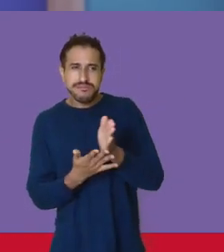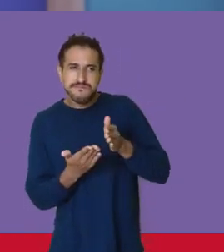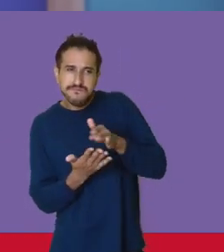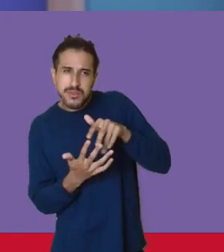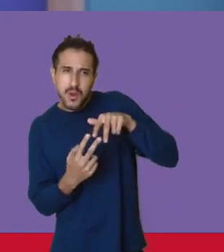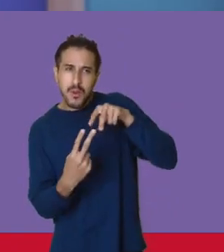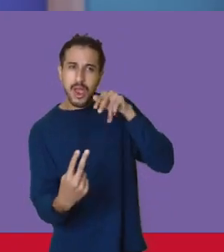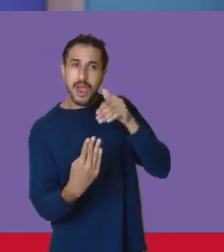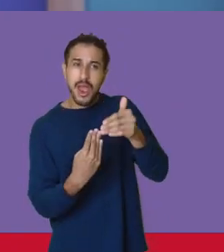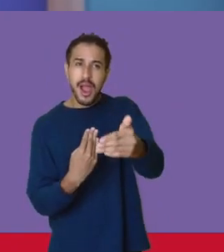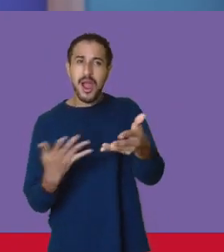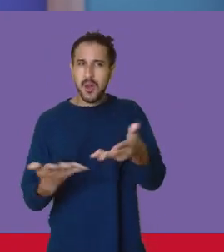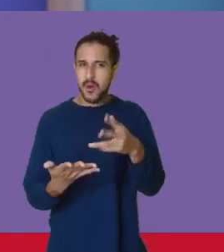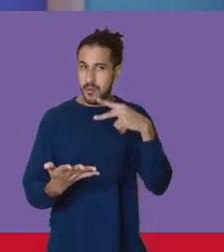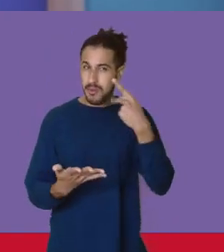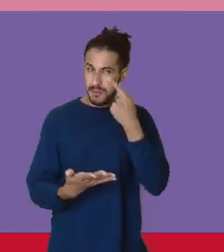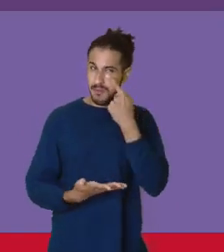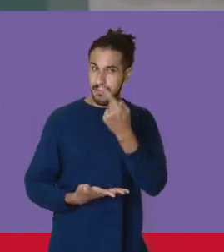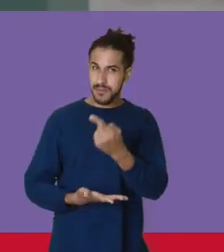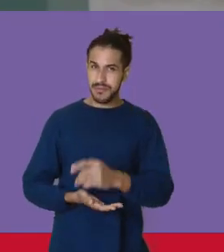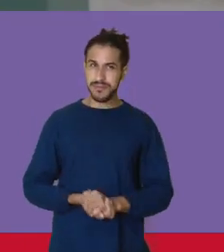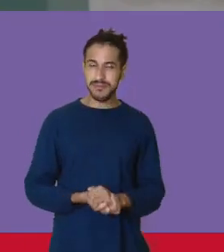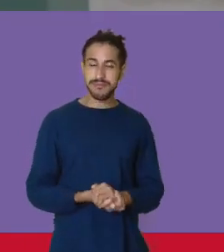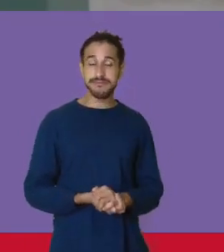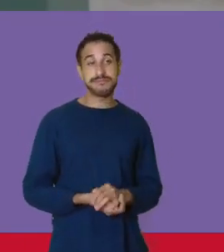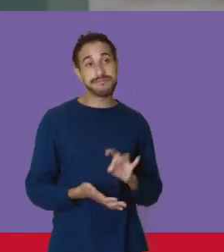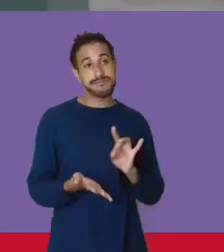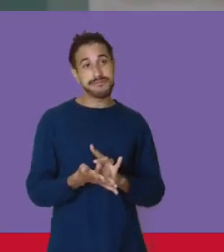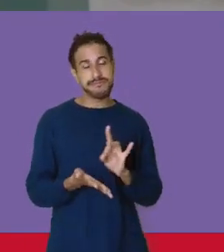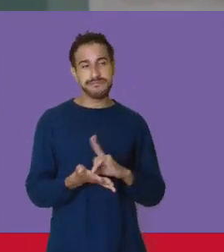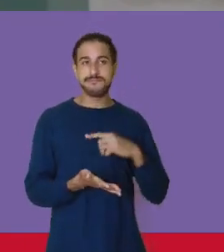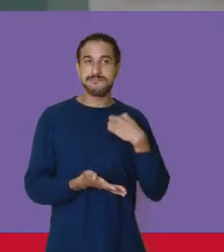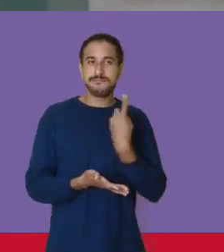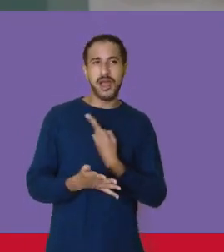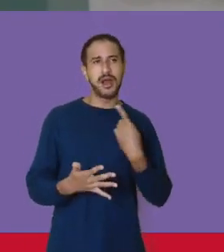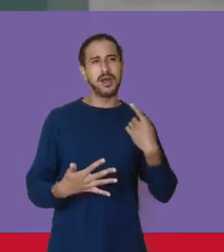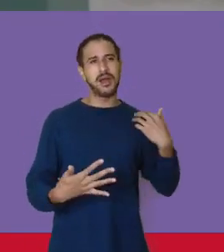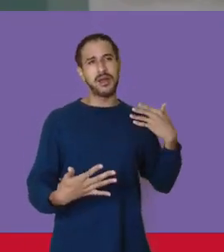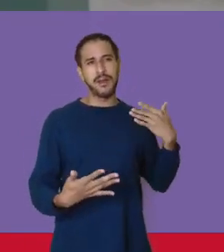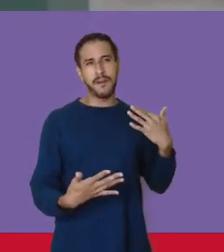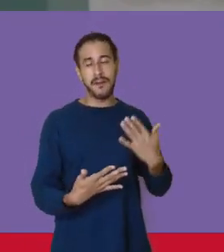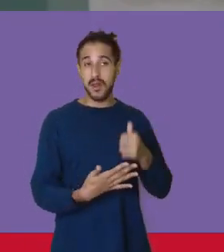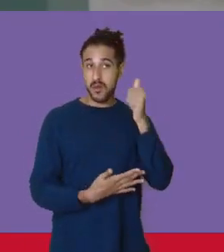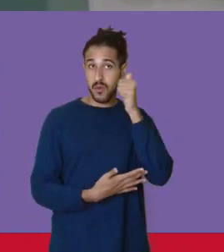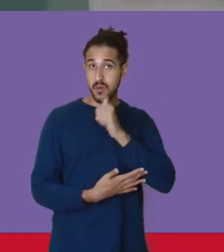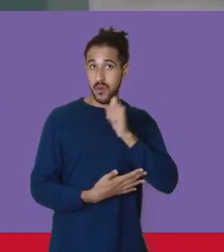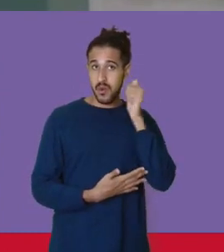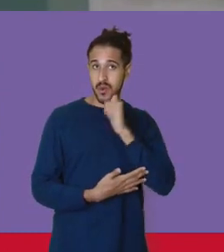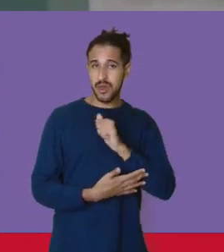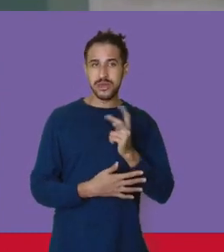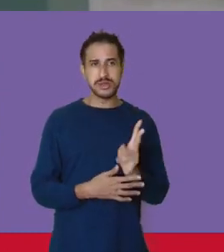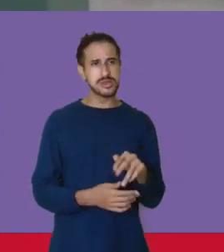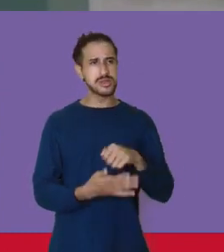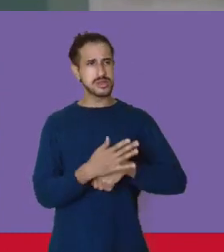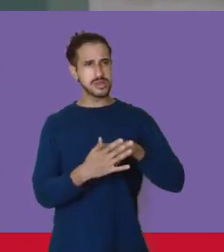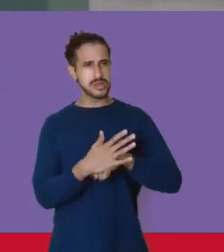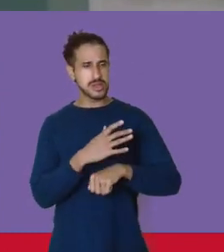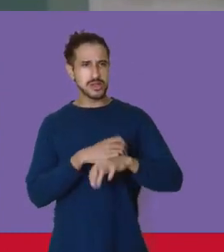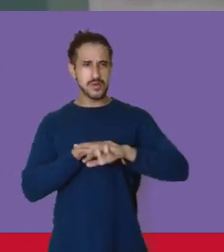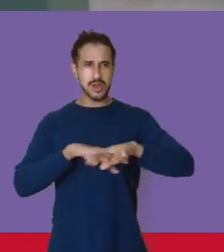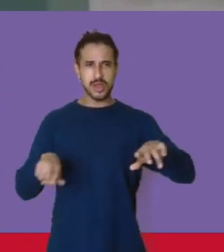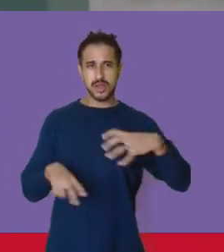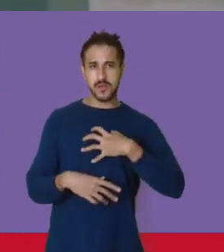atual conjuntura política. Confira. Na verdade, nós as mulheres sempre resistiram às formas